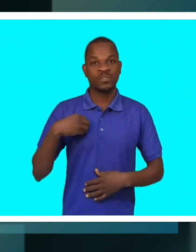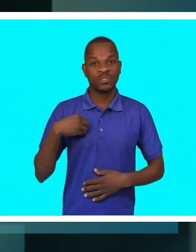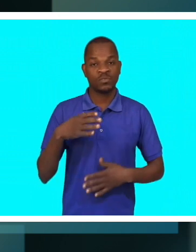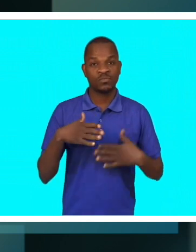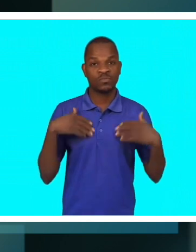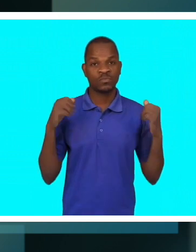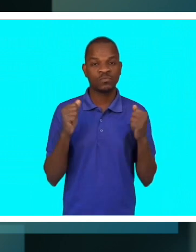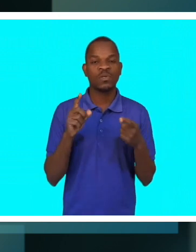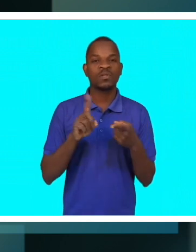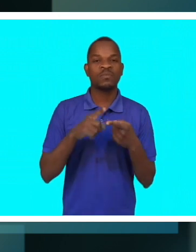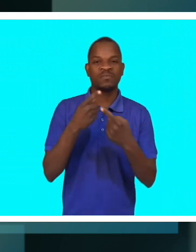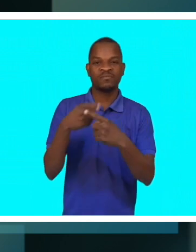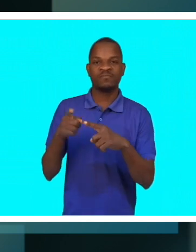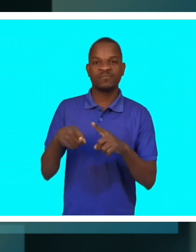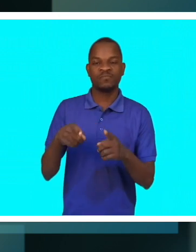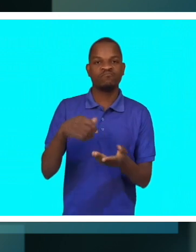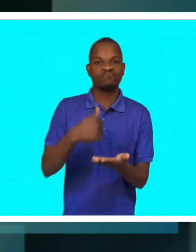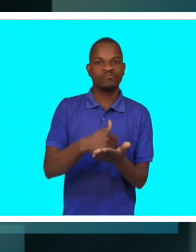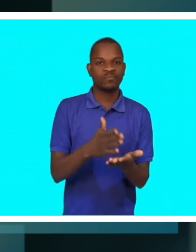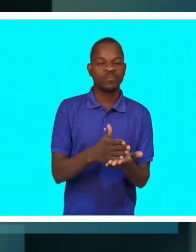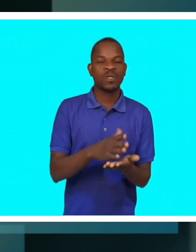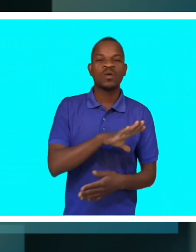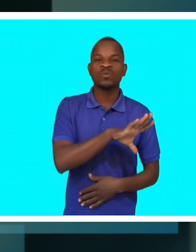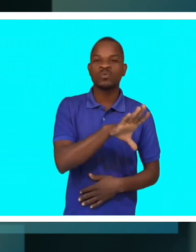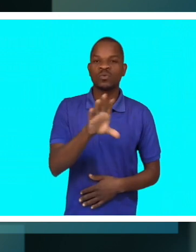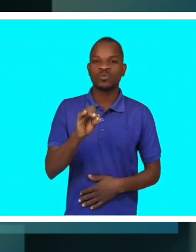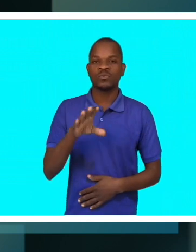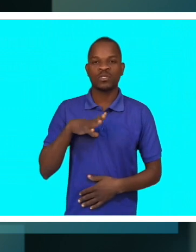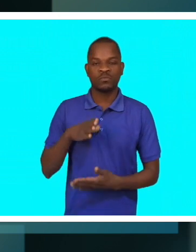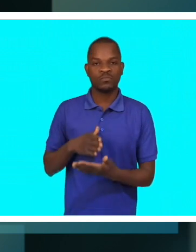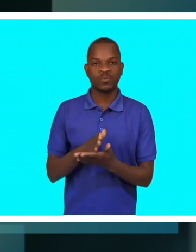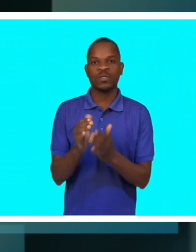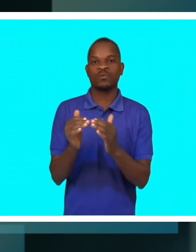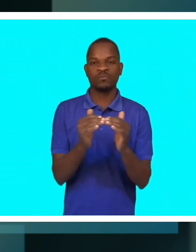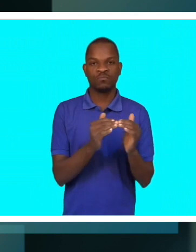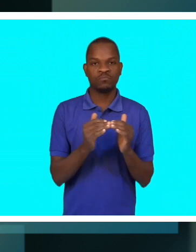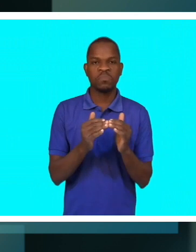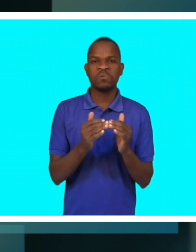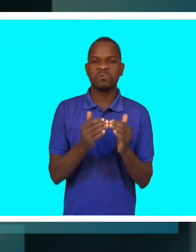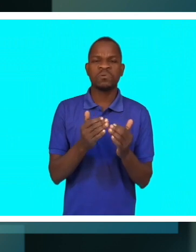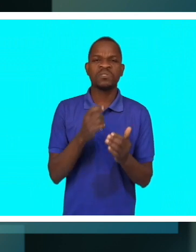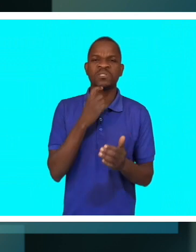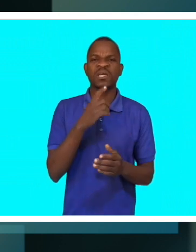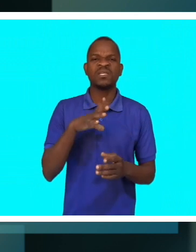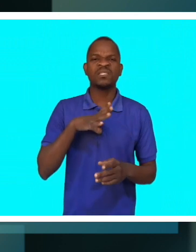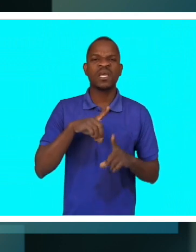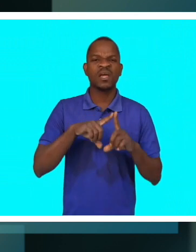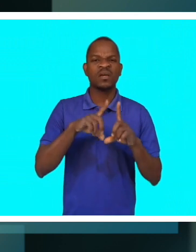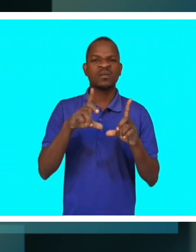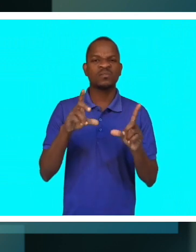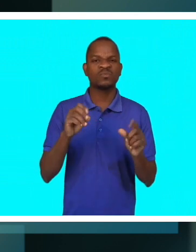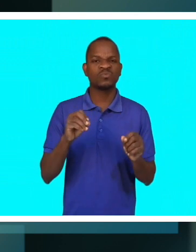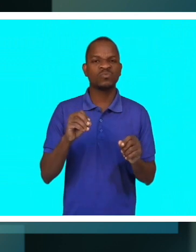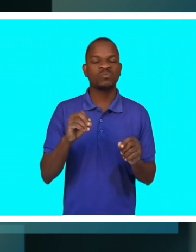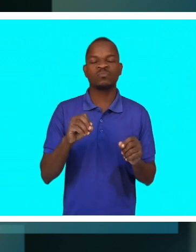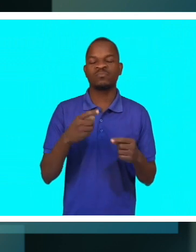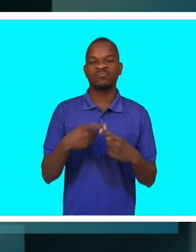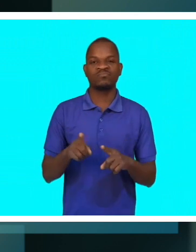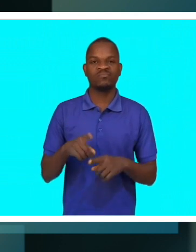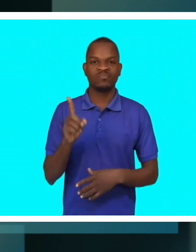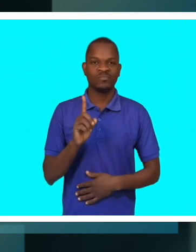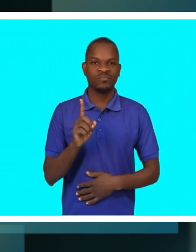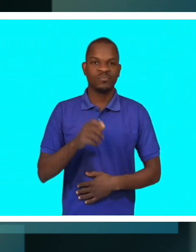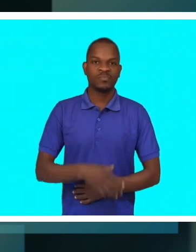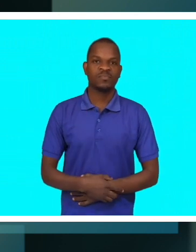Ministério da Saúde e dos diferentes setores, que todos temos os mesmos direitos, independentemente do nosso estado de